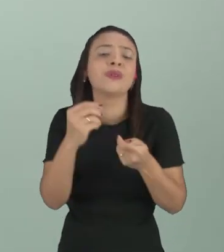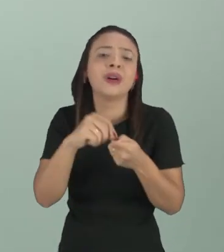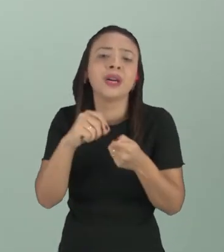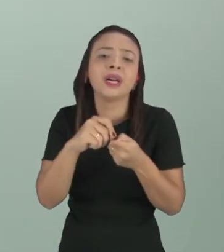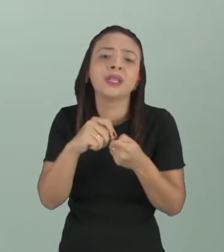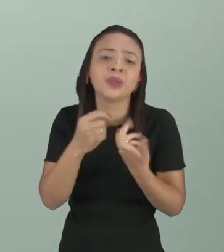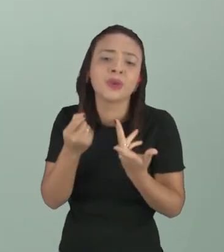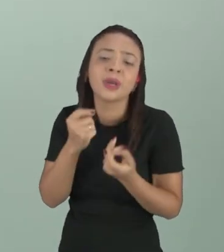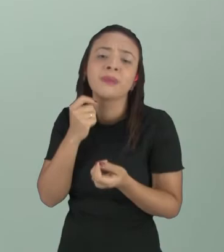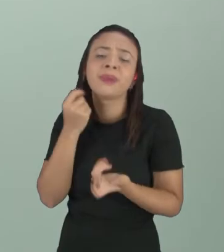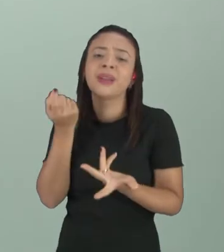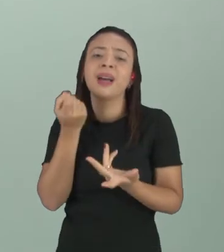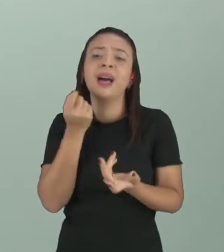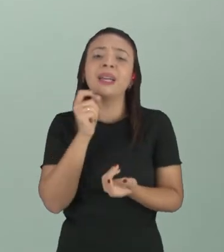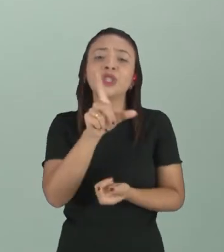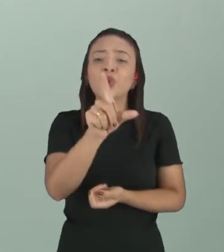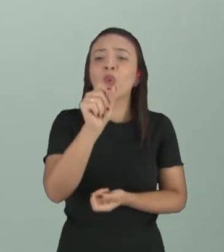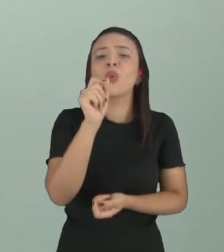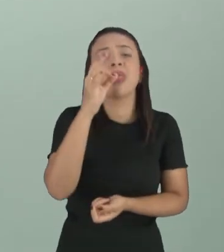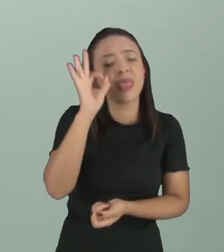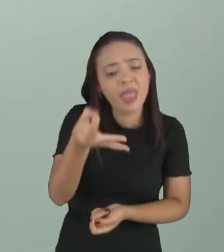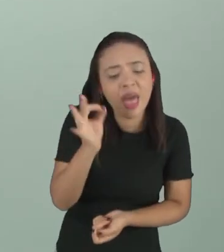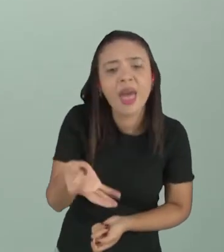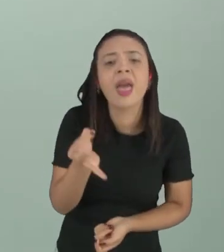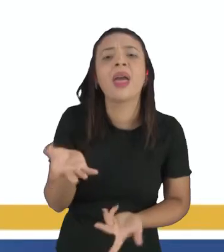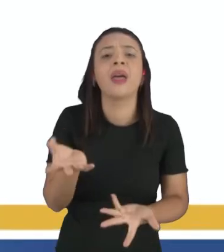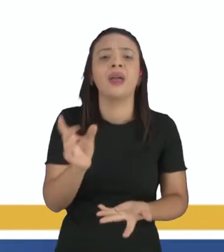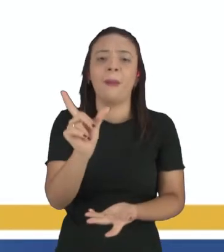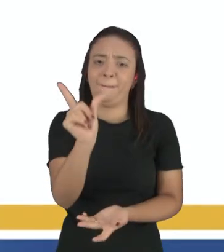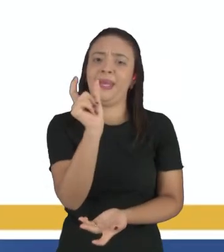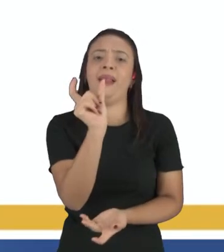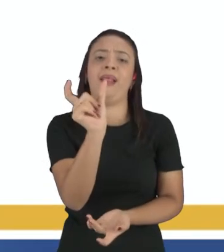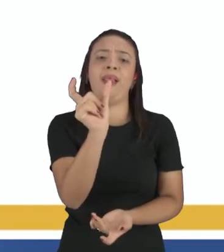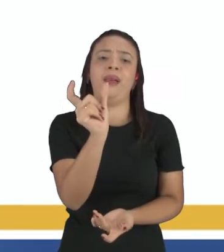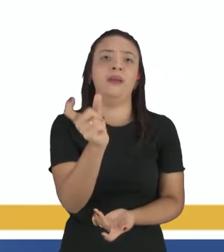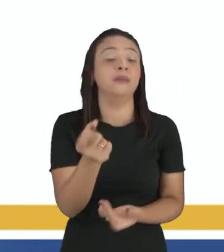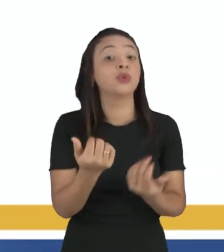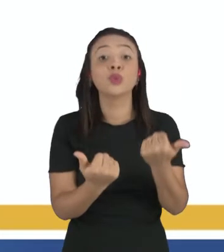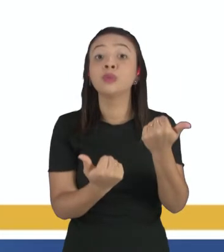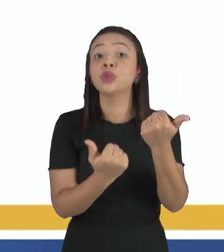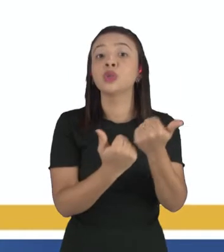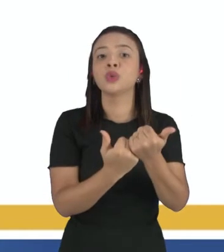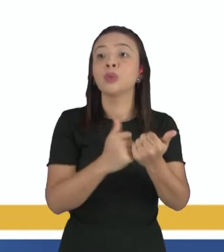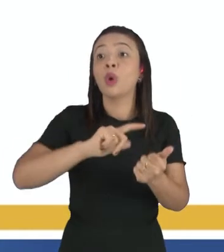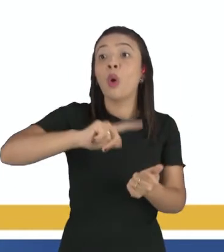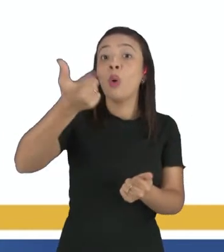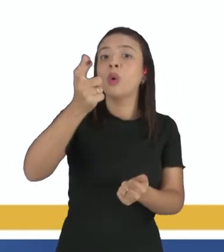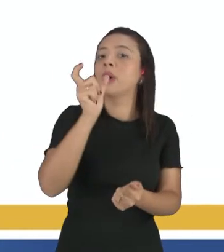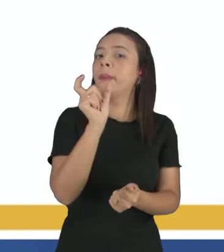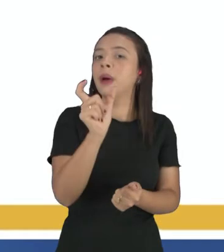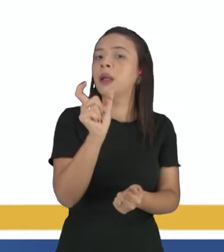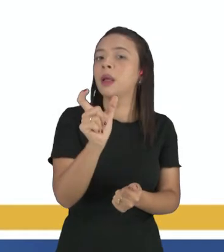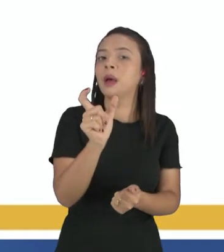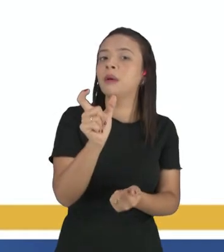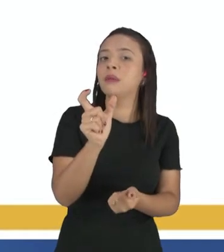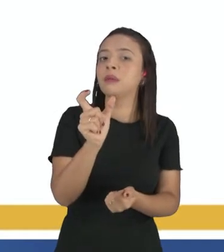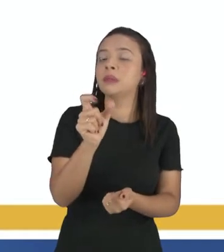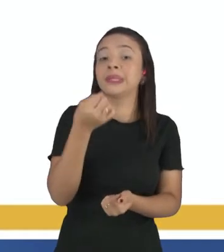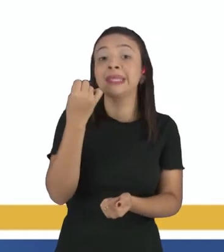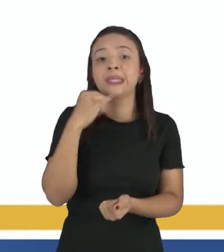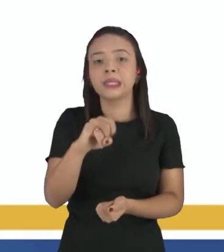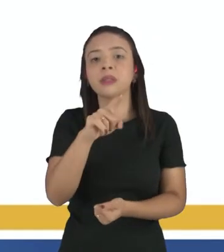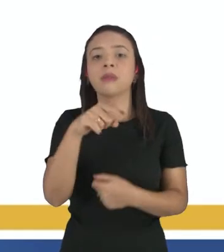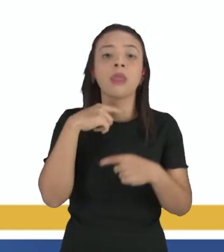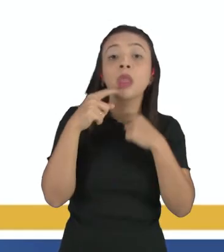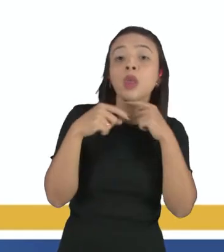de errar na escolha de uma palavra, na escrita dela? Substitua por um sinônimo, caso você tenha dúvida de como se